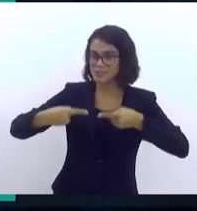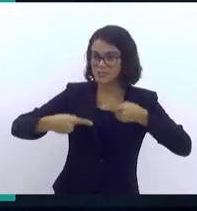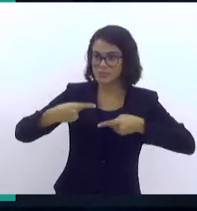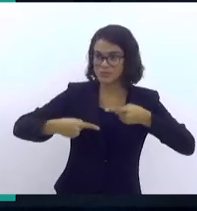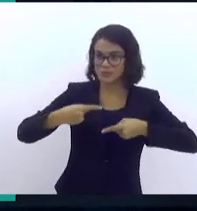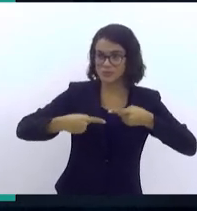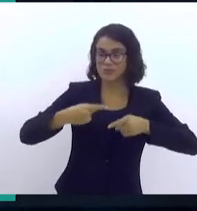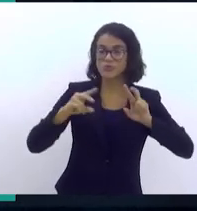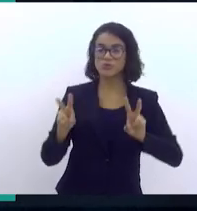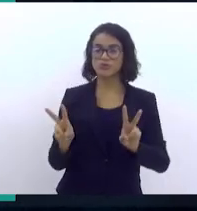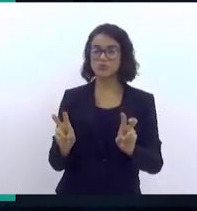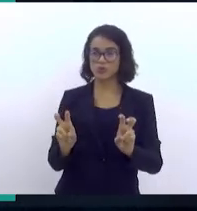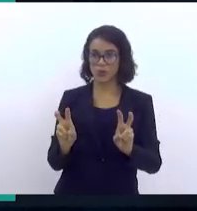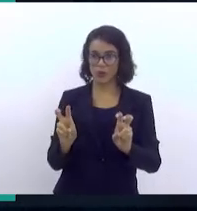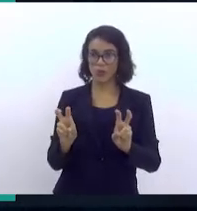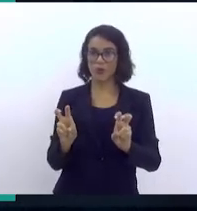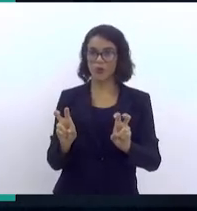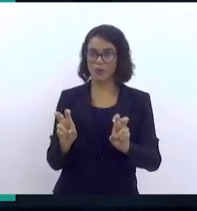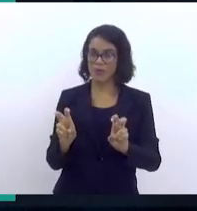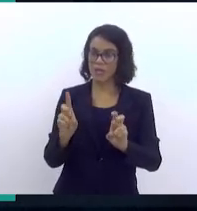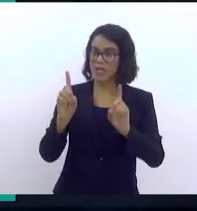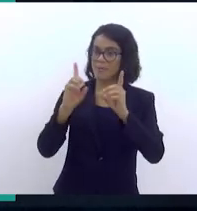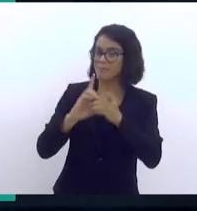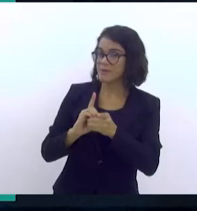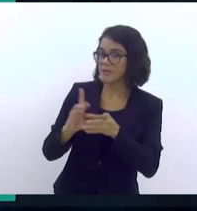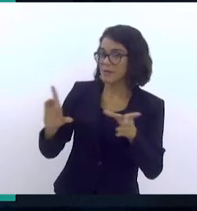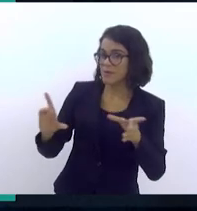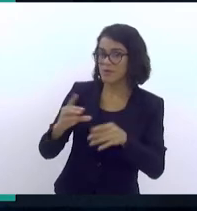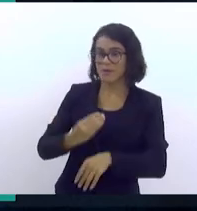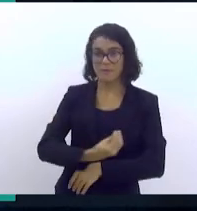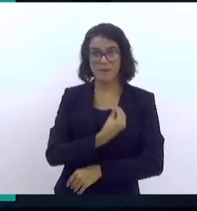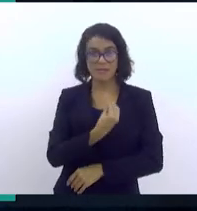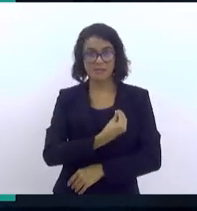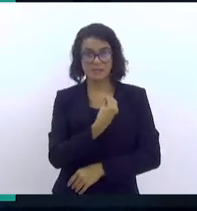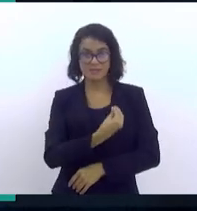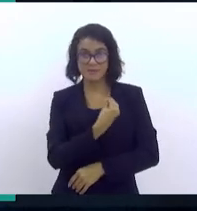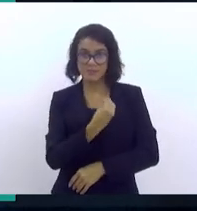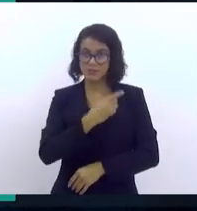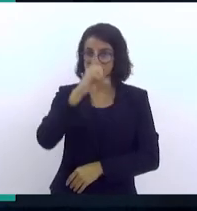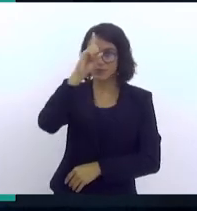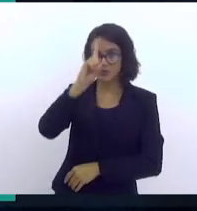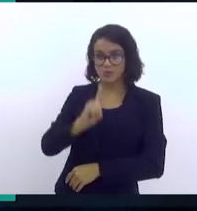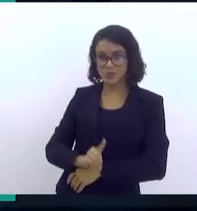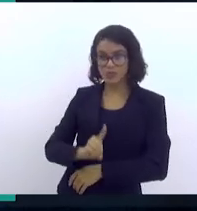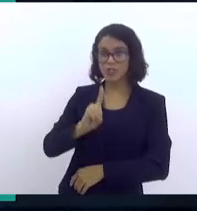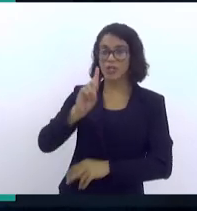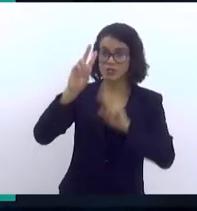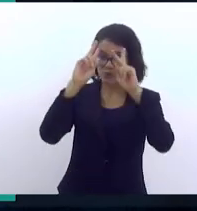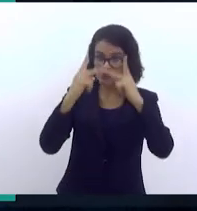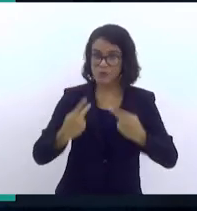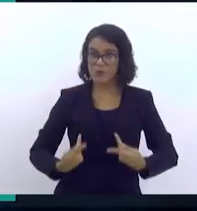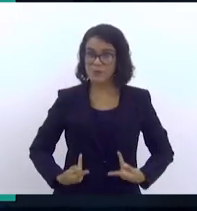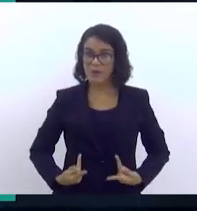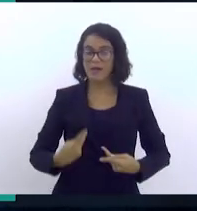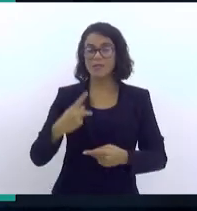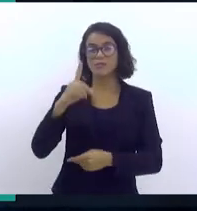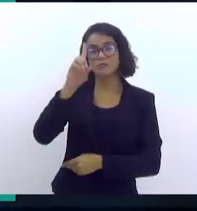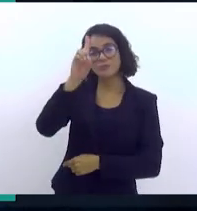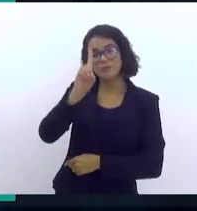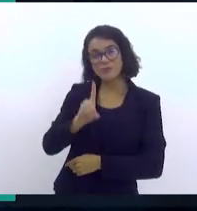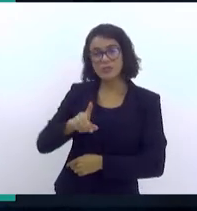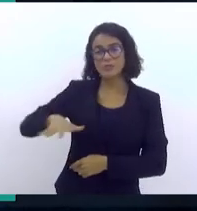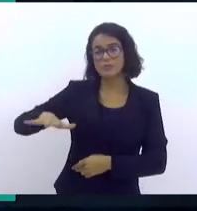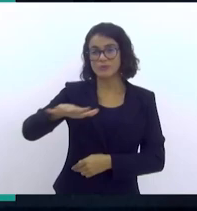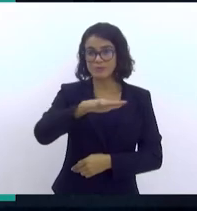é sobre democracia participação direitos Direitos Humanos Direitos de uma maneira